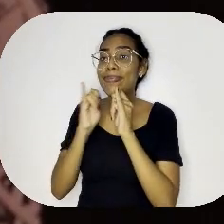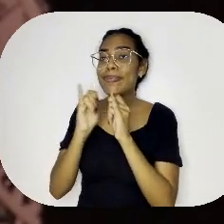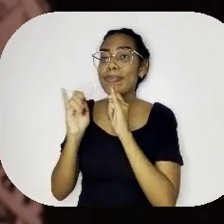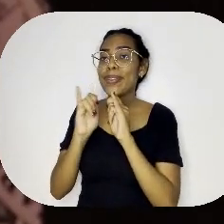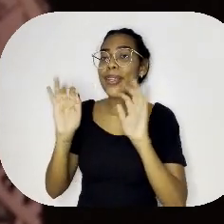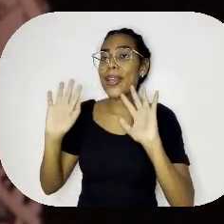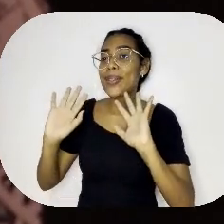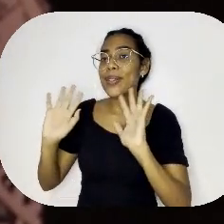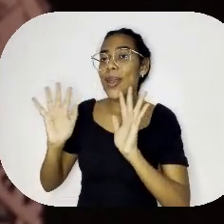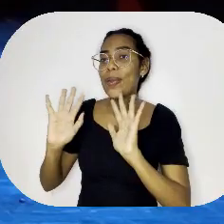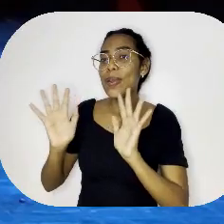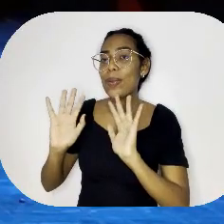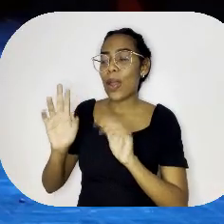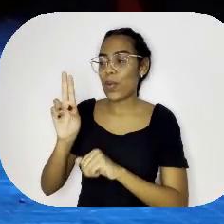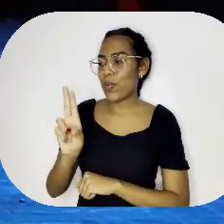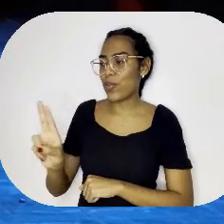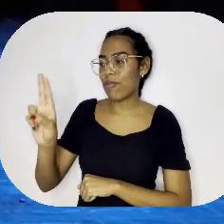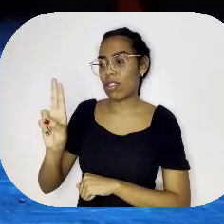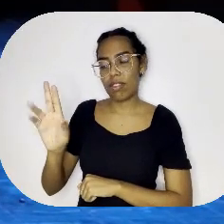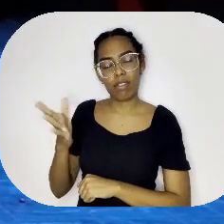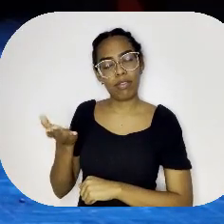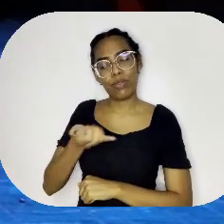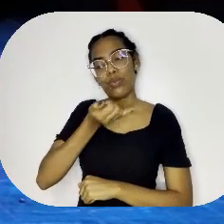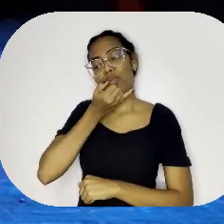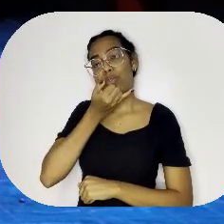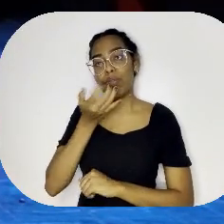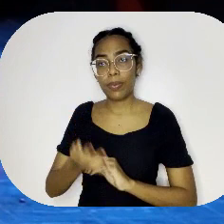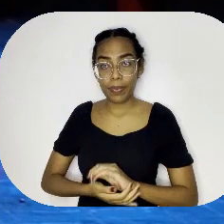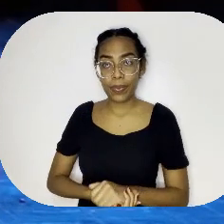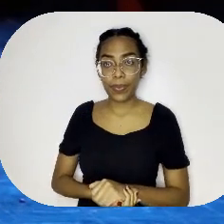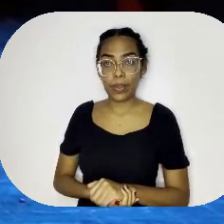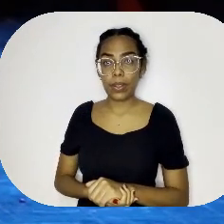e adeus, universidade, adeus! Aí, meu irmão.